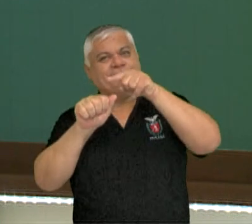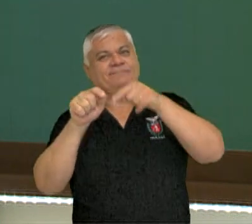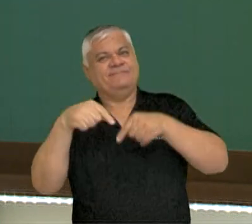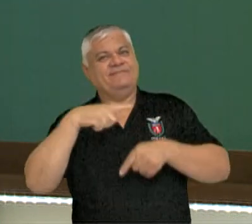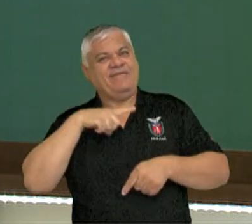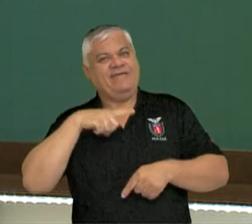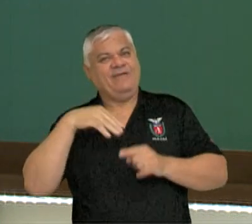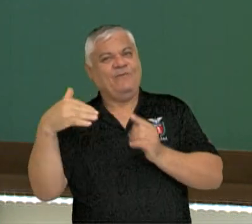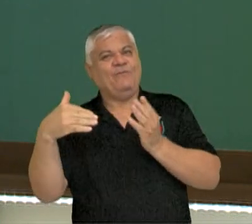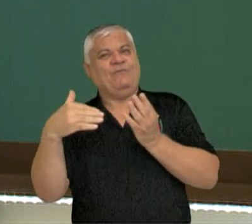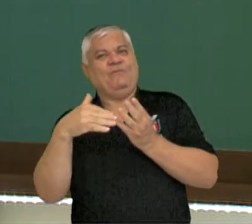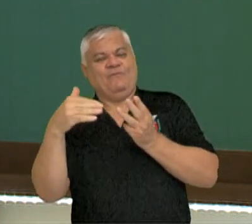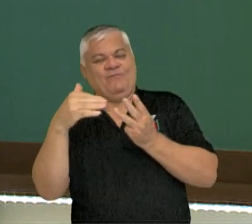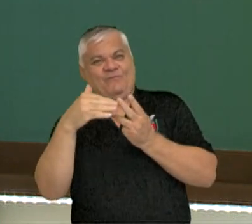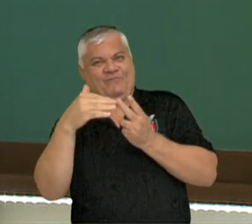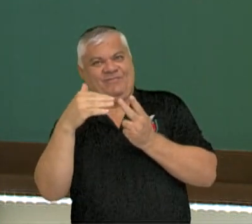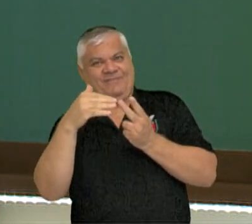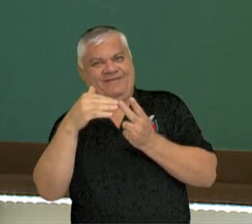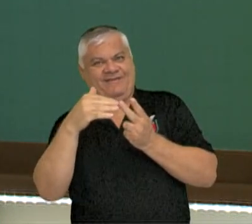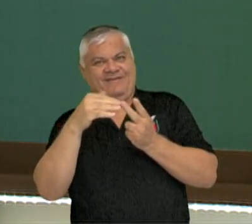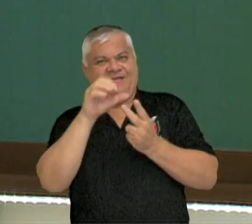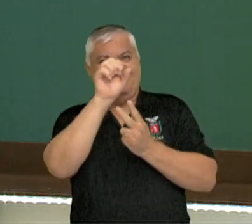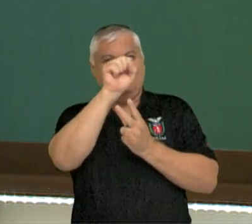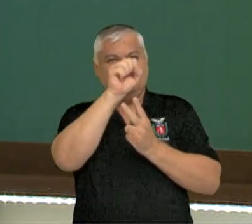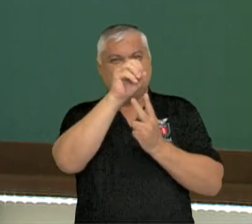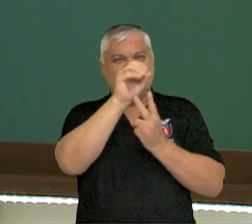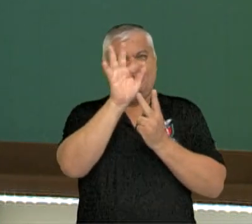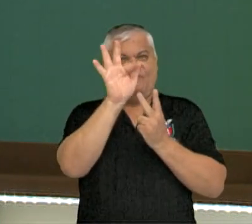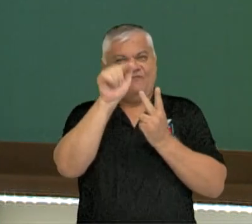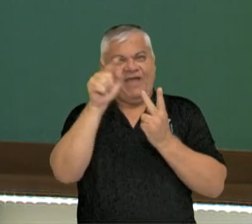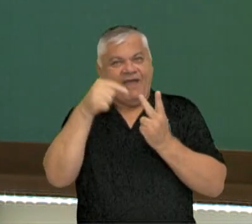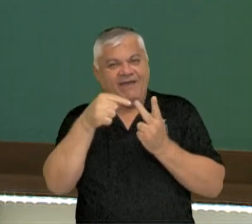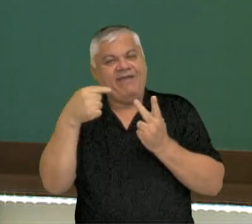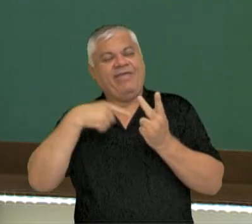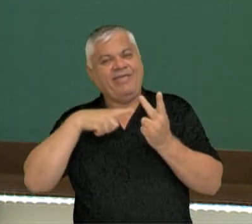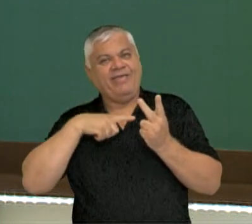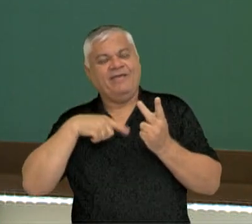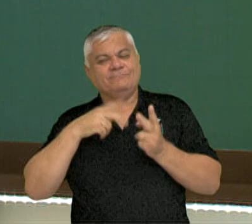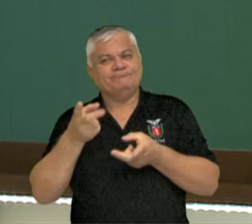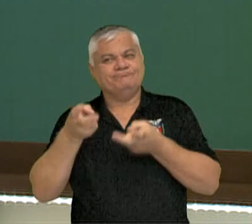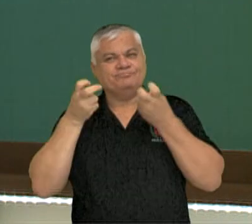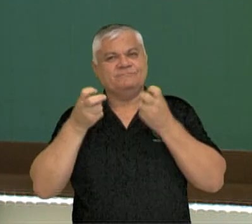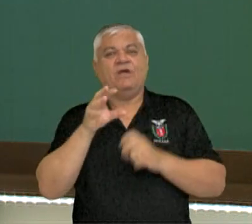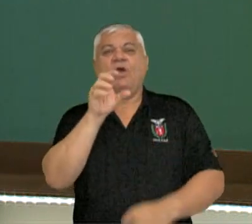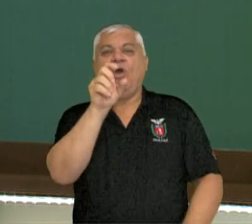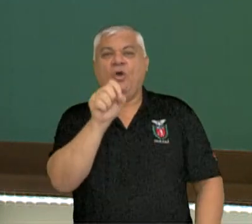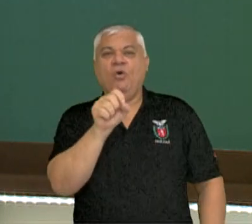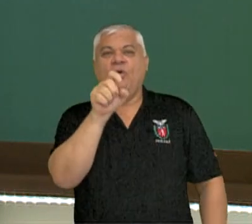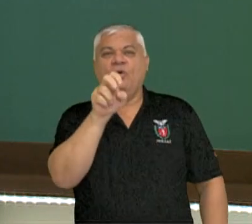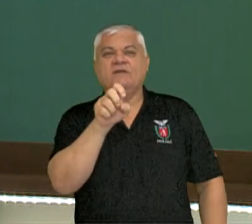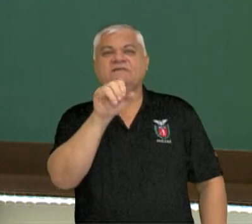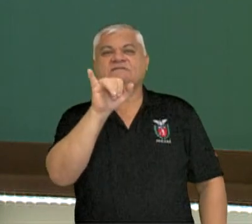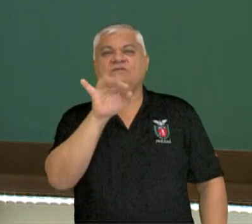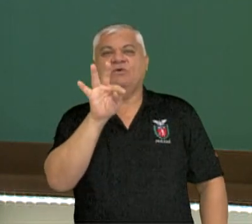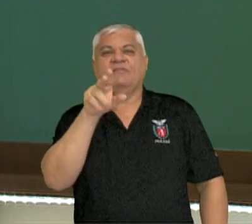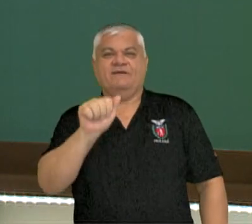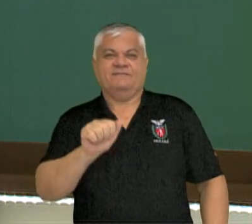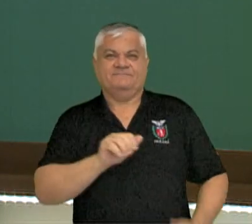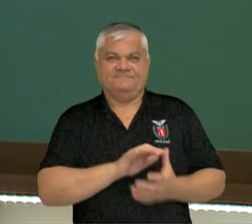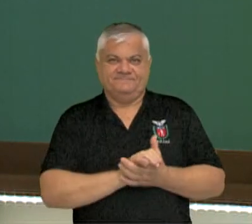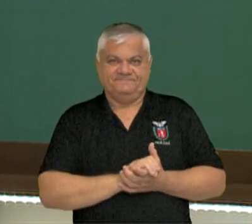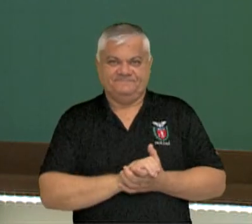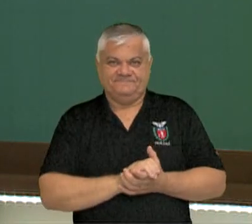última sílaba, né? Quando eu tenho essa acentuação na última sílaba, eu percebo que eu tenho uma palavra